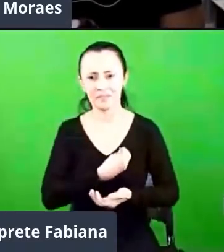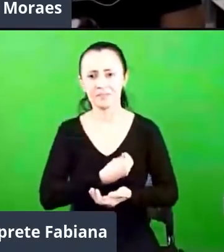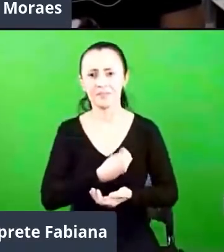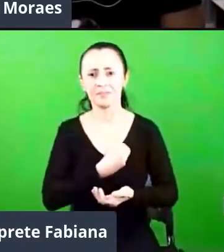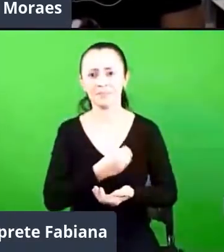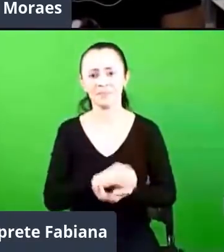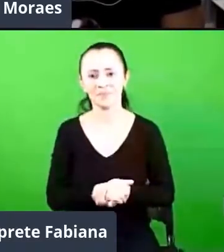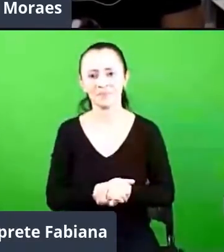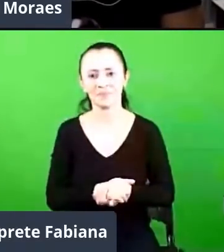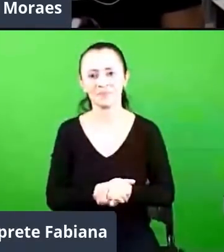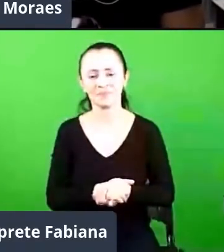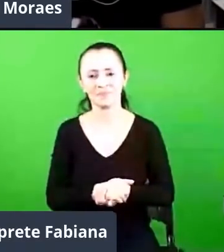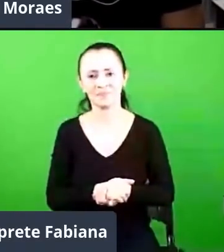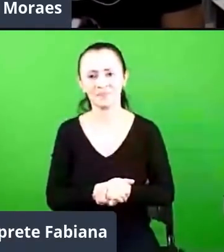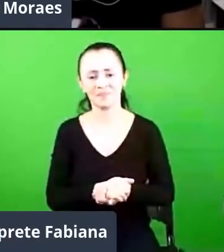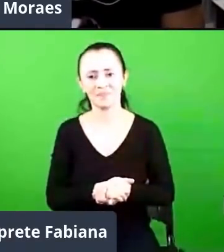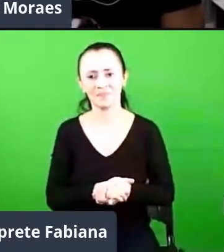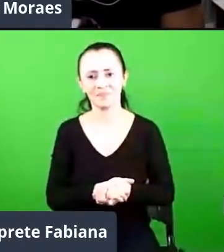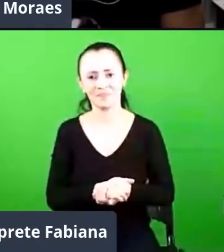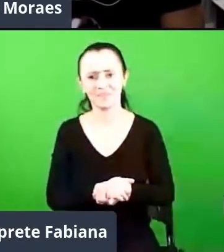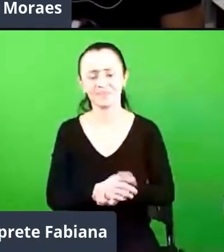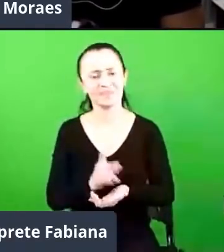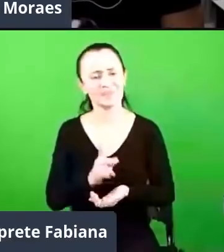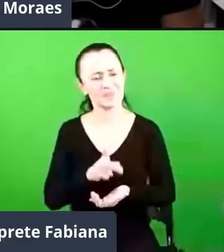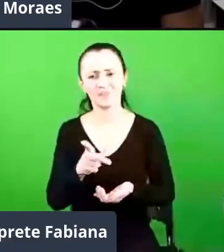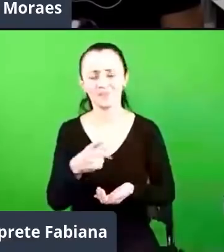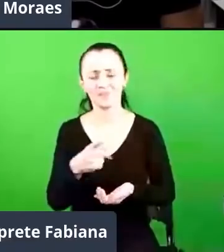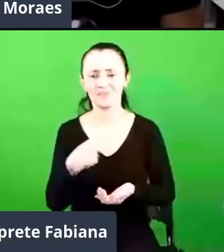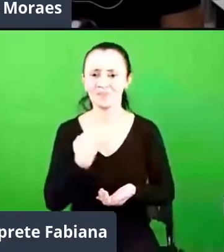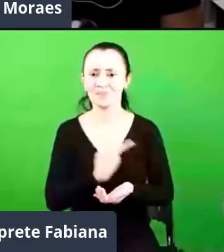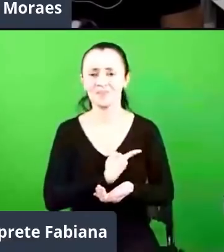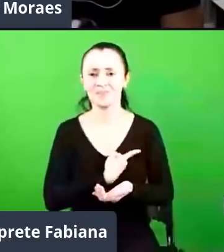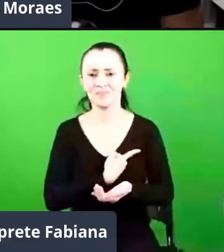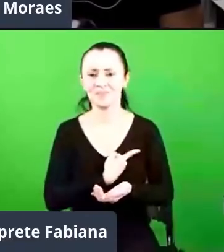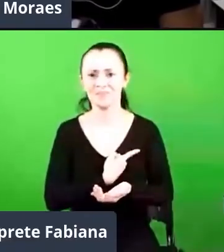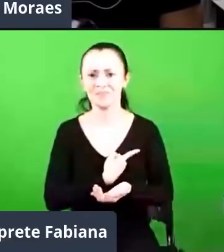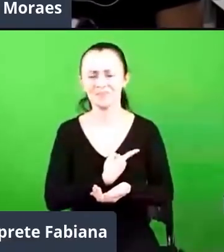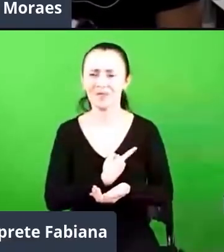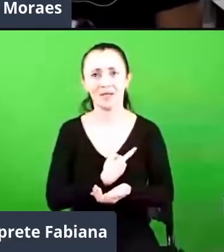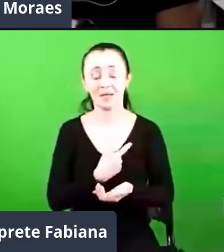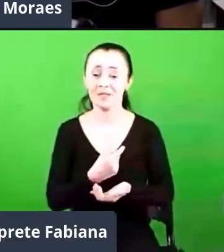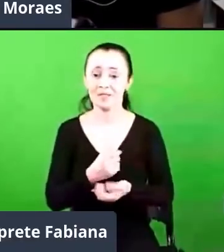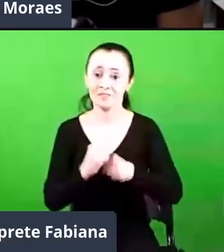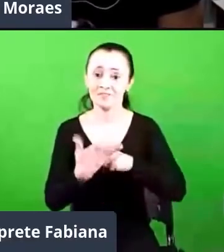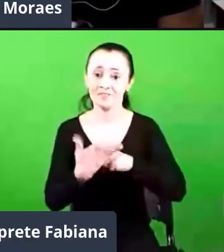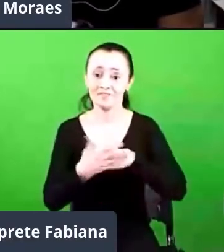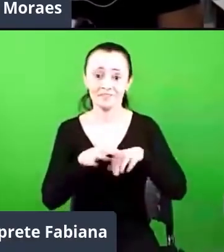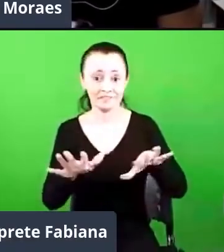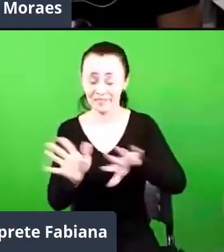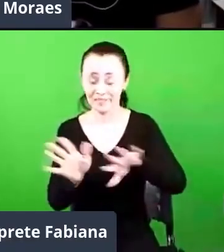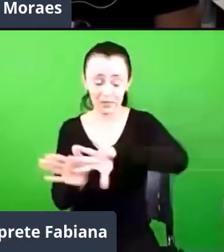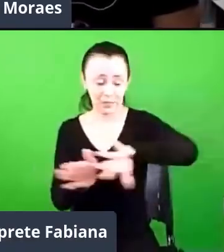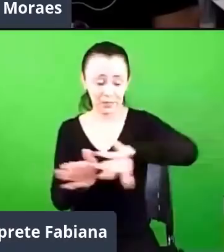né? Esse momento, que esperamos que passar logo, né? Porque tá, né? Já deu,